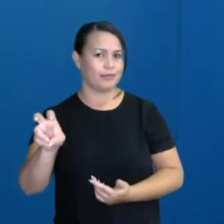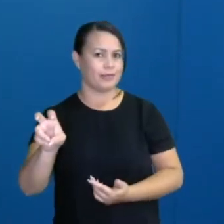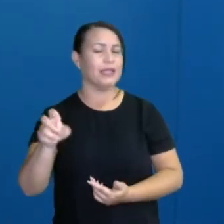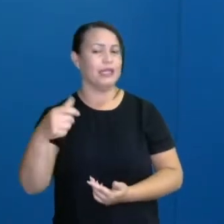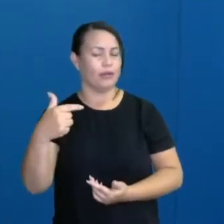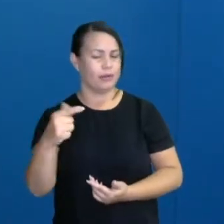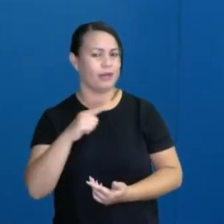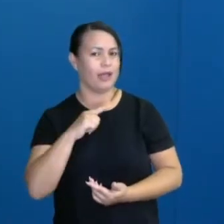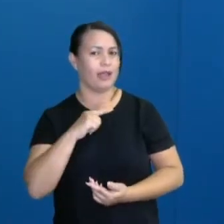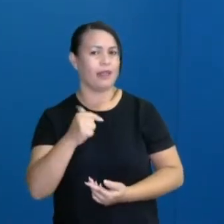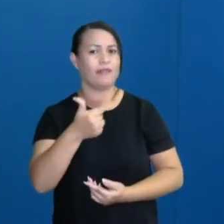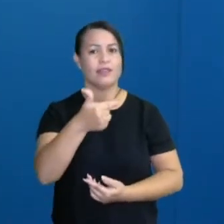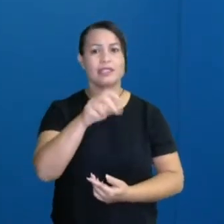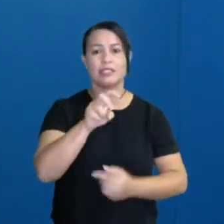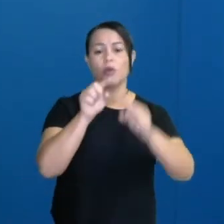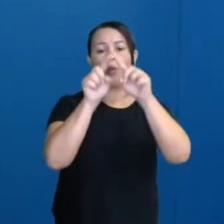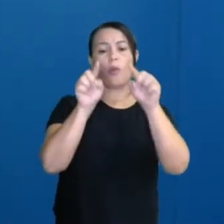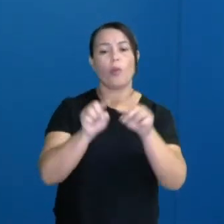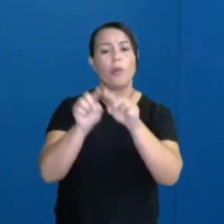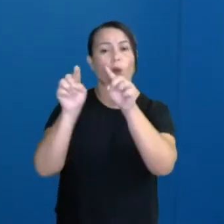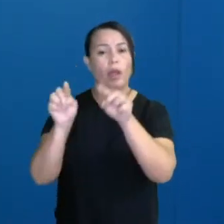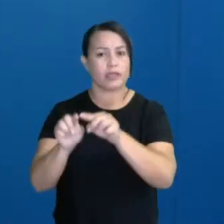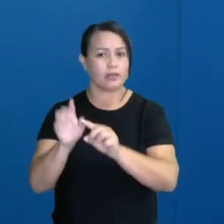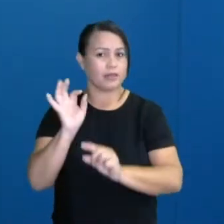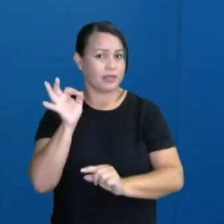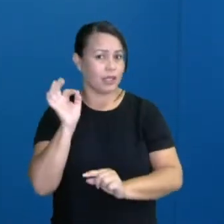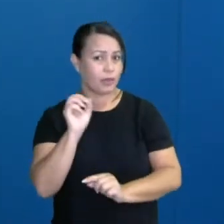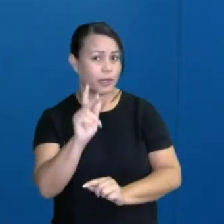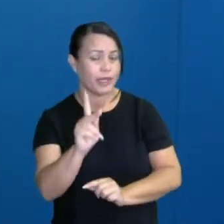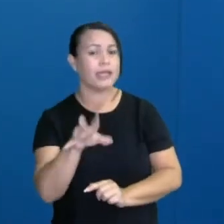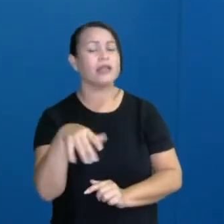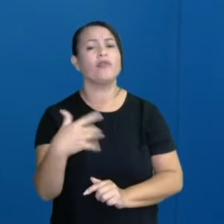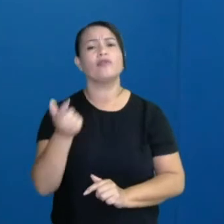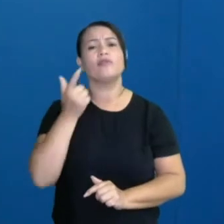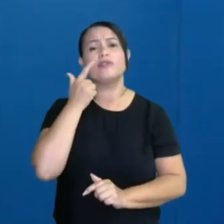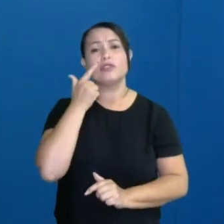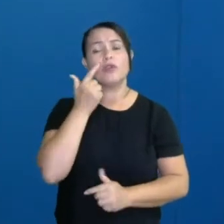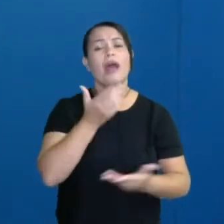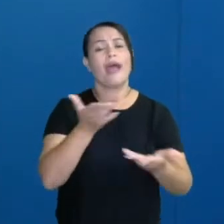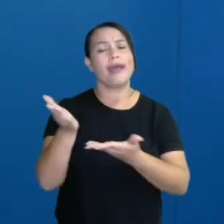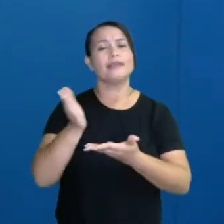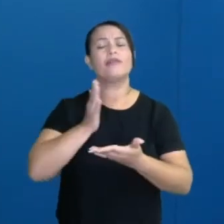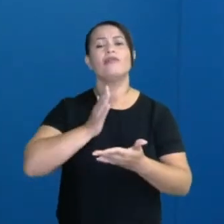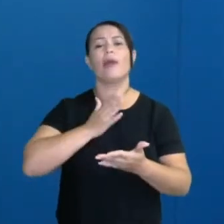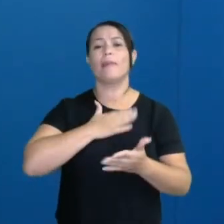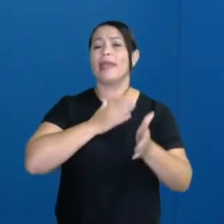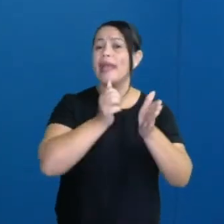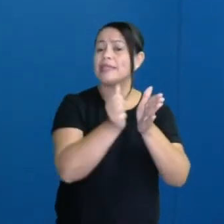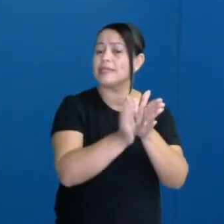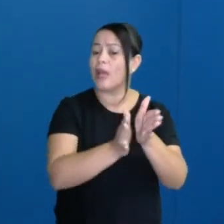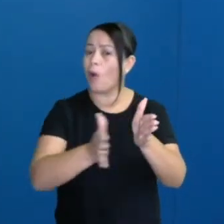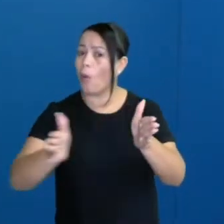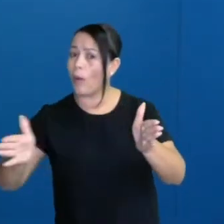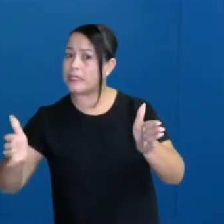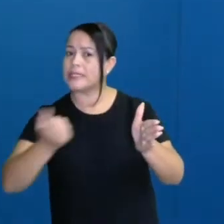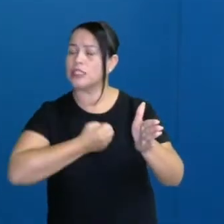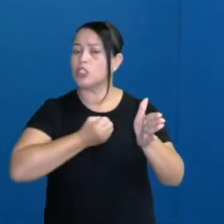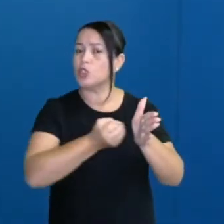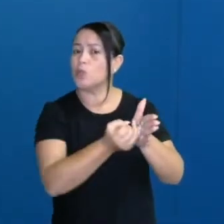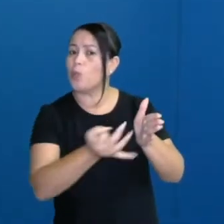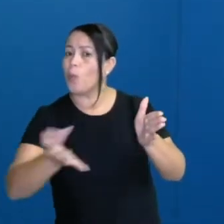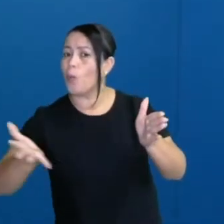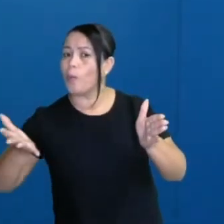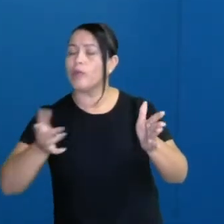ter 25 bloquinhos. Tá ok? Então, essa foi a minha sequência numérica. Foi uma